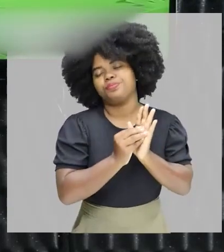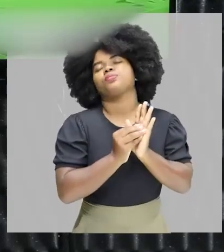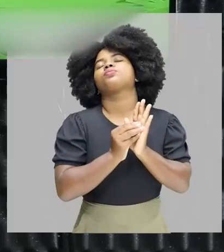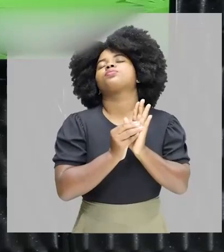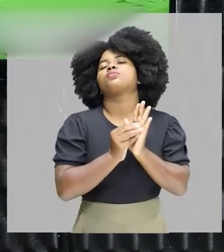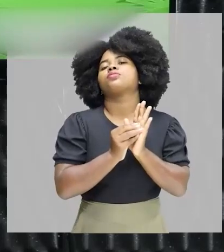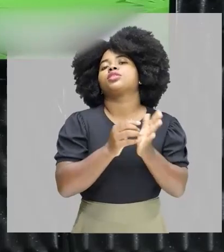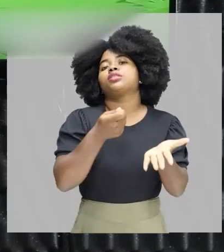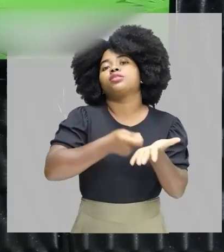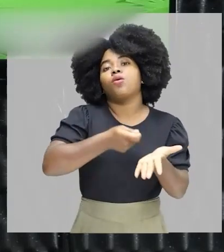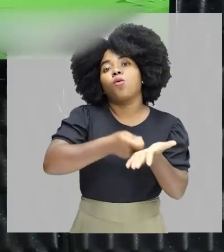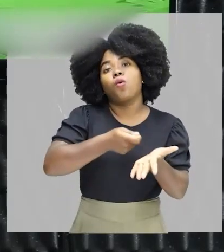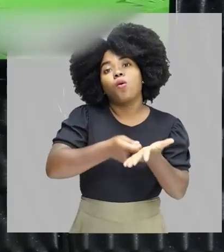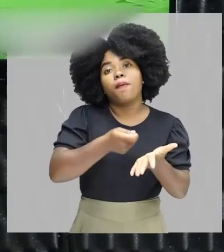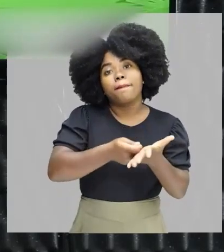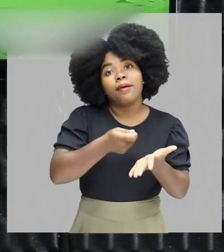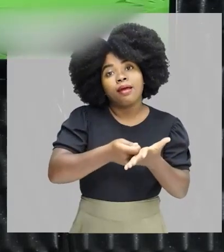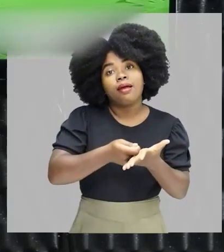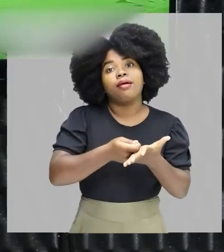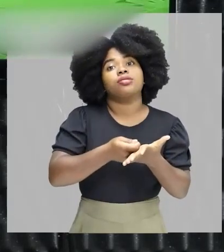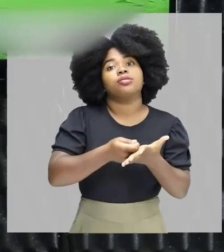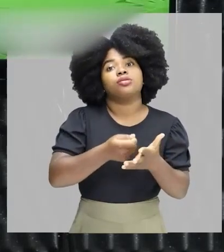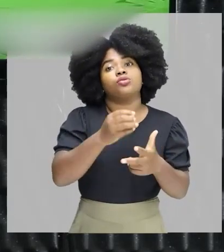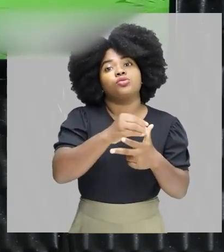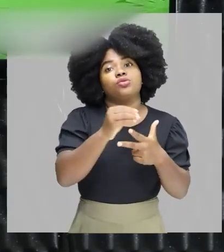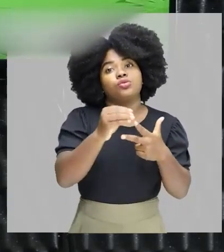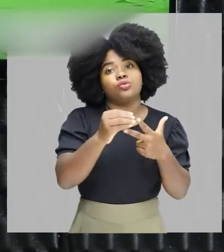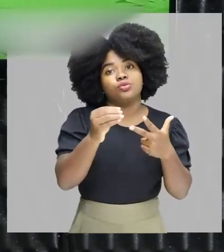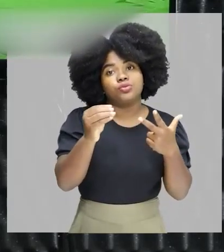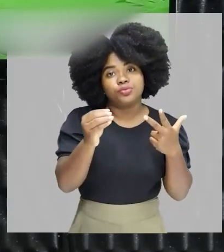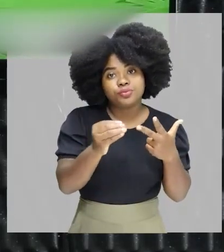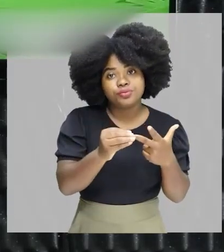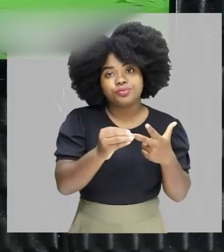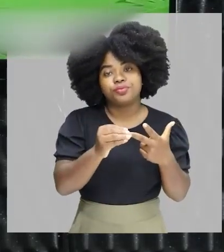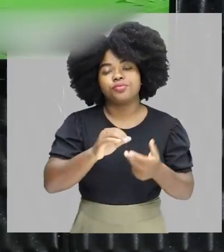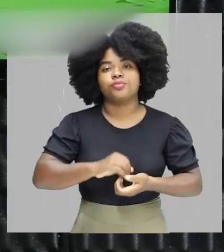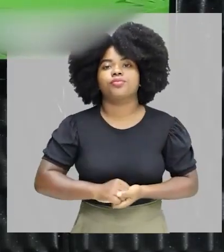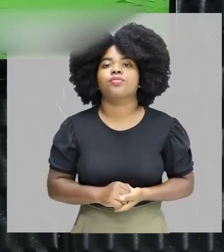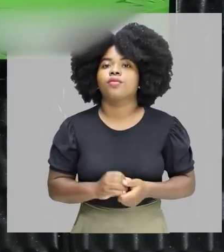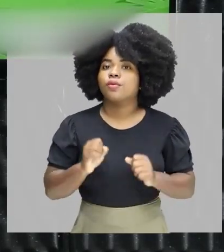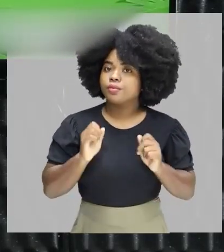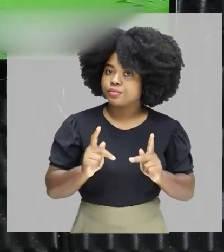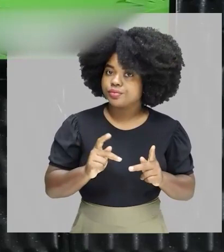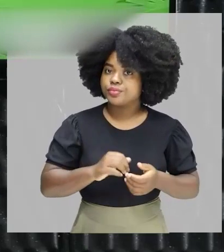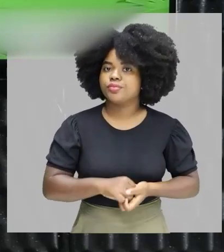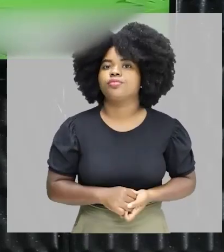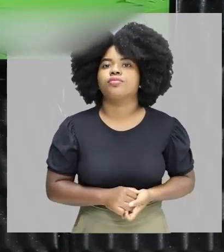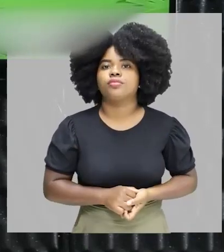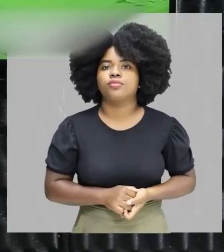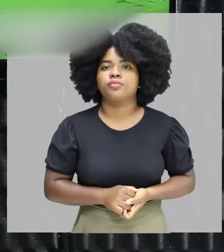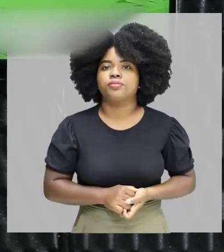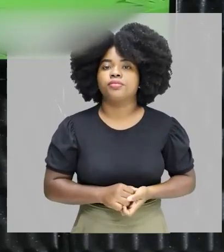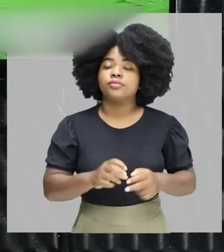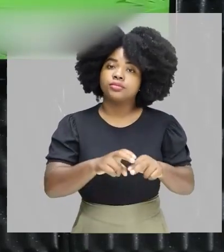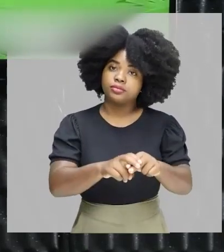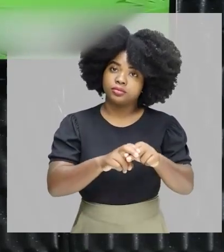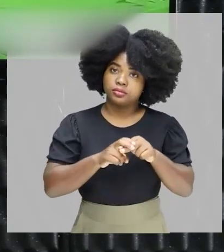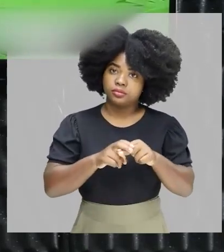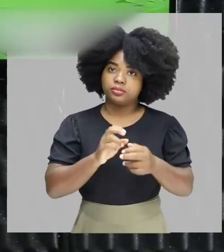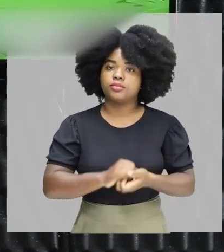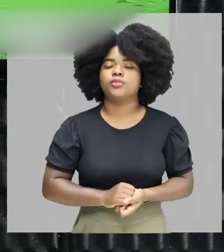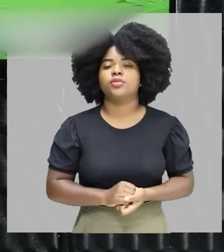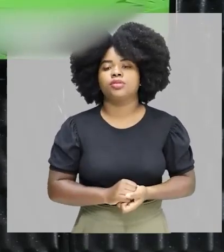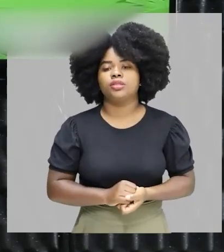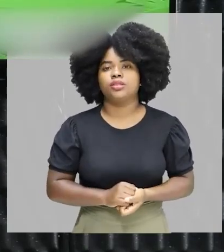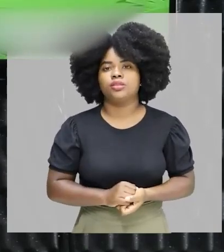que são recorrentes nas questões, nas provas do Enem. Tudo bem, turminha? E aí, dessa forma, vocês vão